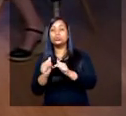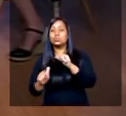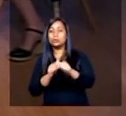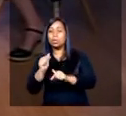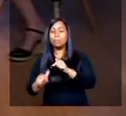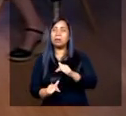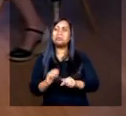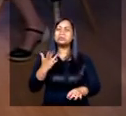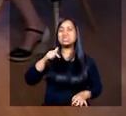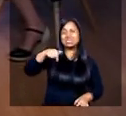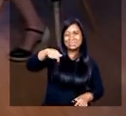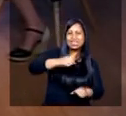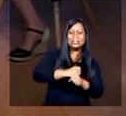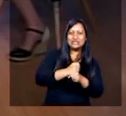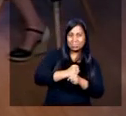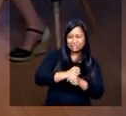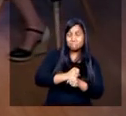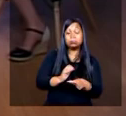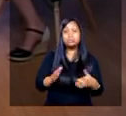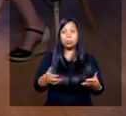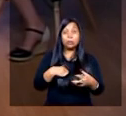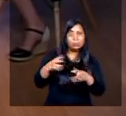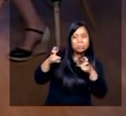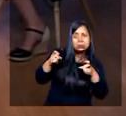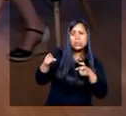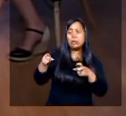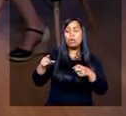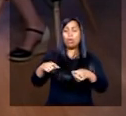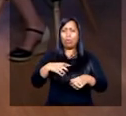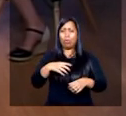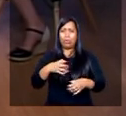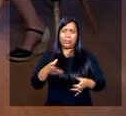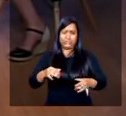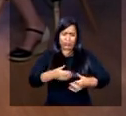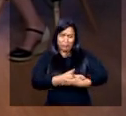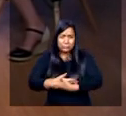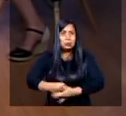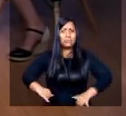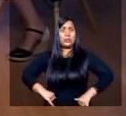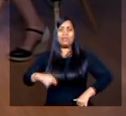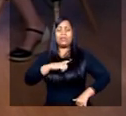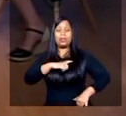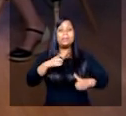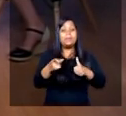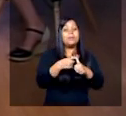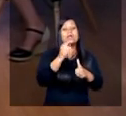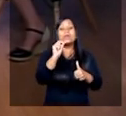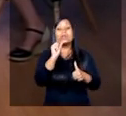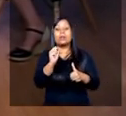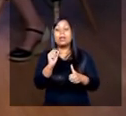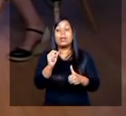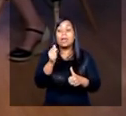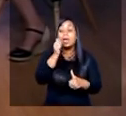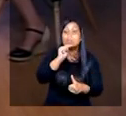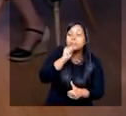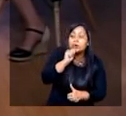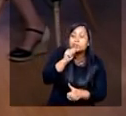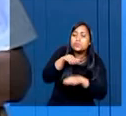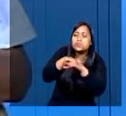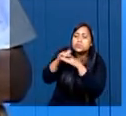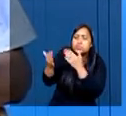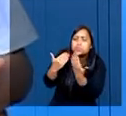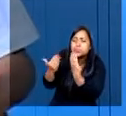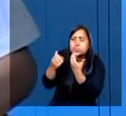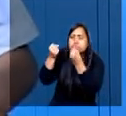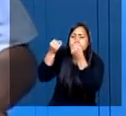há mais ou menos uns 7 anos. Então, quando eu percebo que o bebê está em sofrimento, então a primeira coisa que precisa de estar vendo é uma escuta dessa mãe, né?